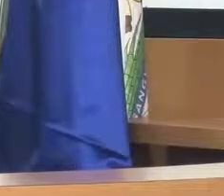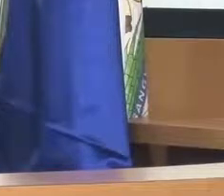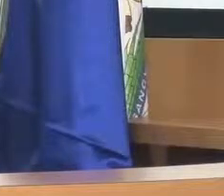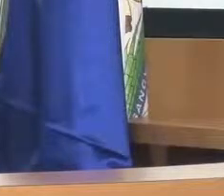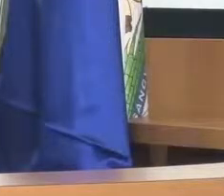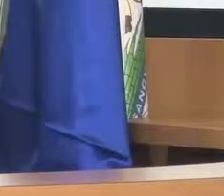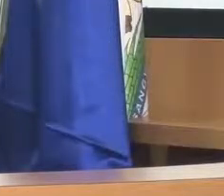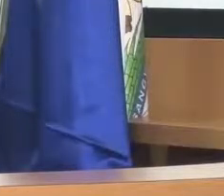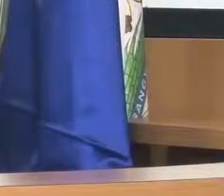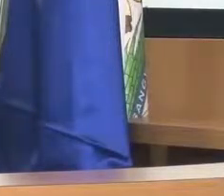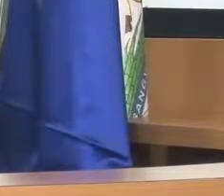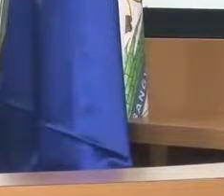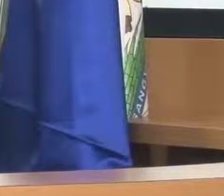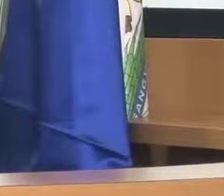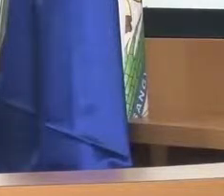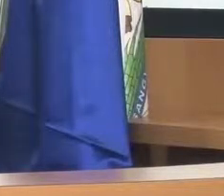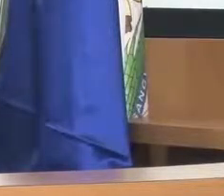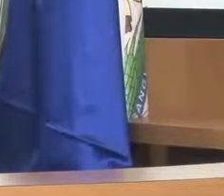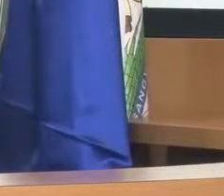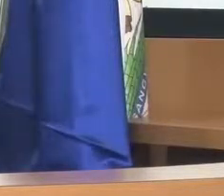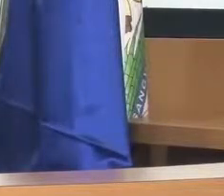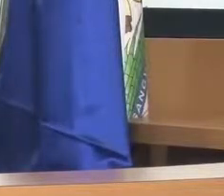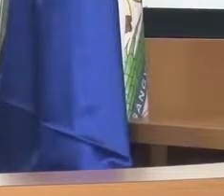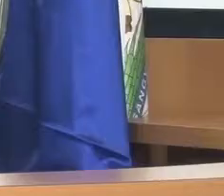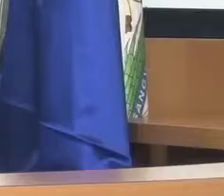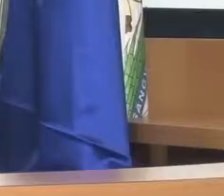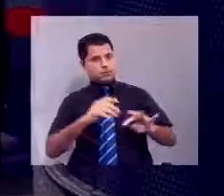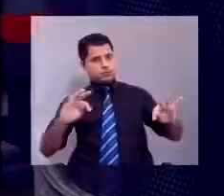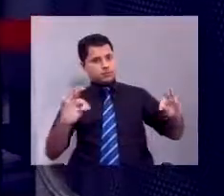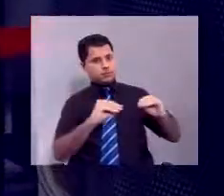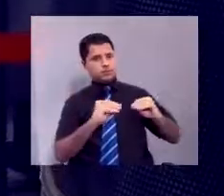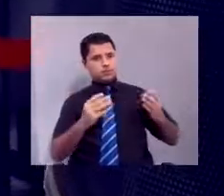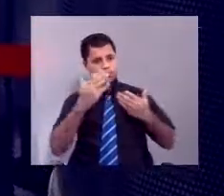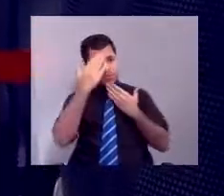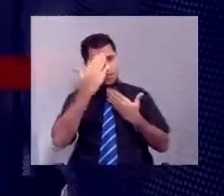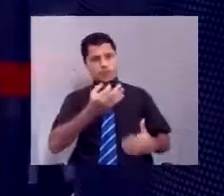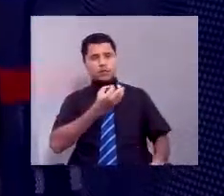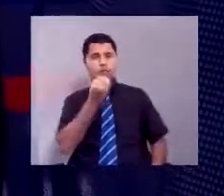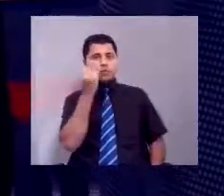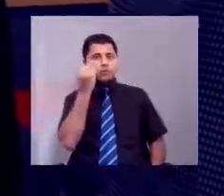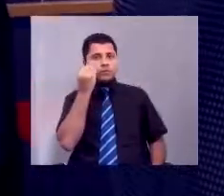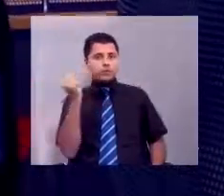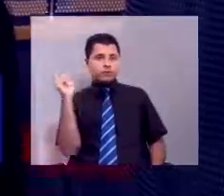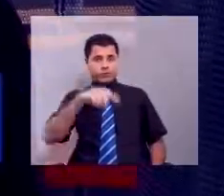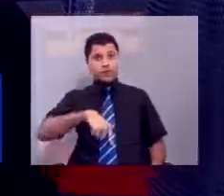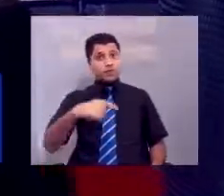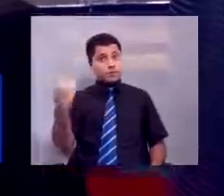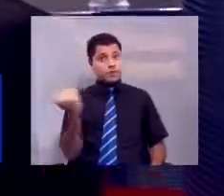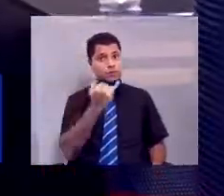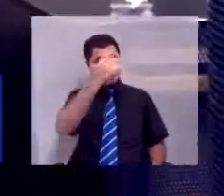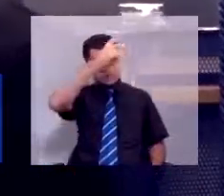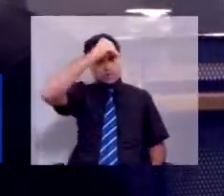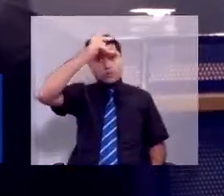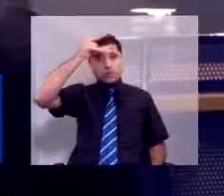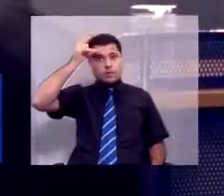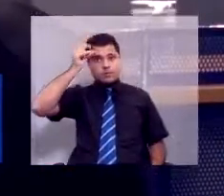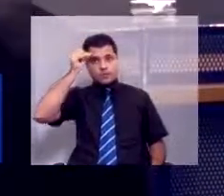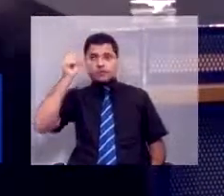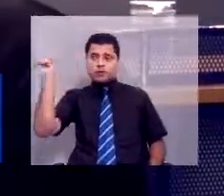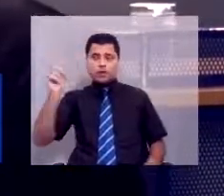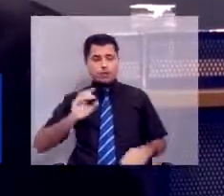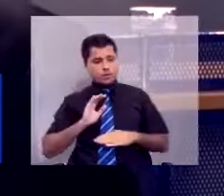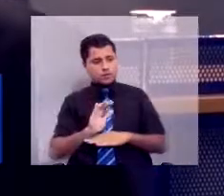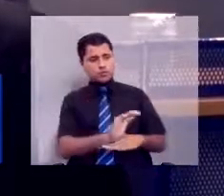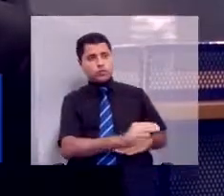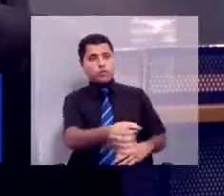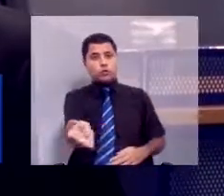para médicos do Programa de Residência Médica de Guarulhos. É muito importante realmente que a Prefeitura incentive